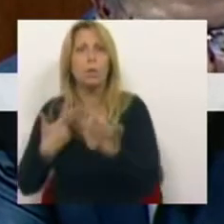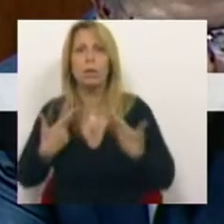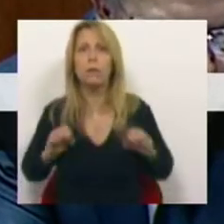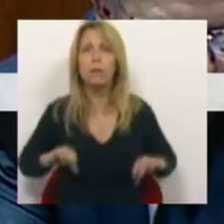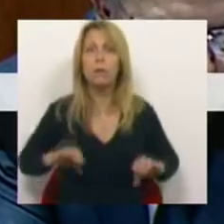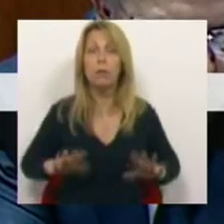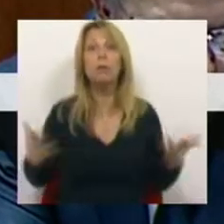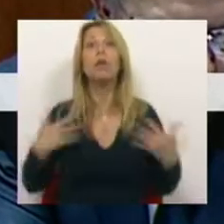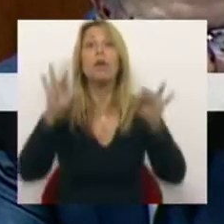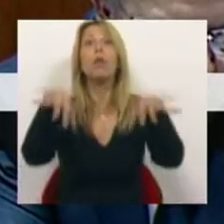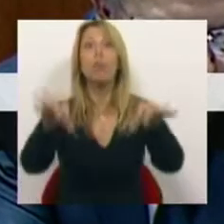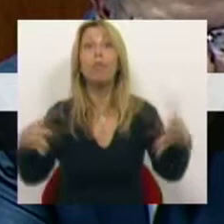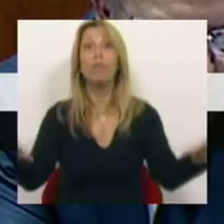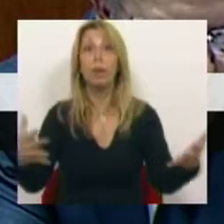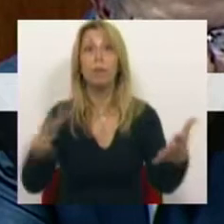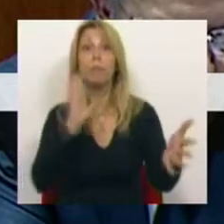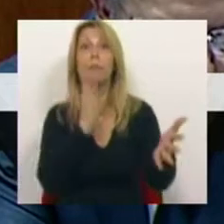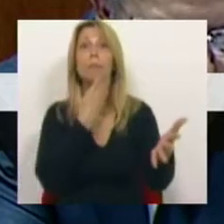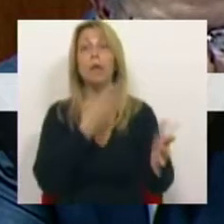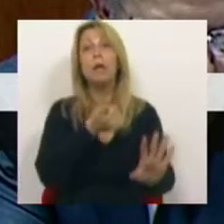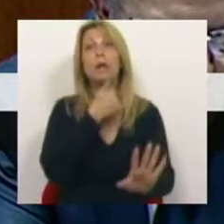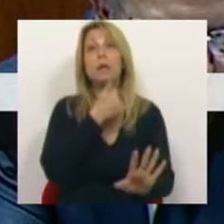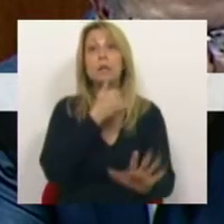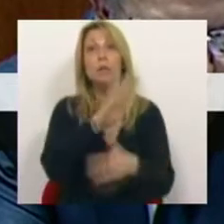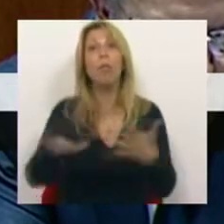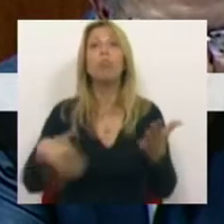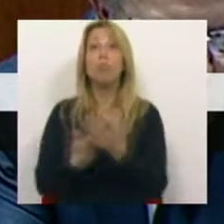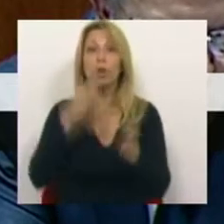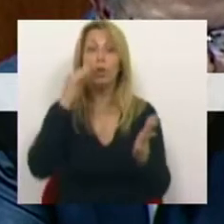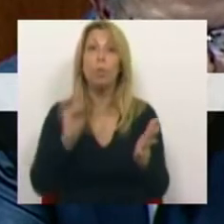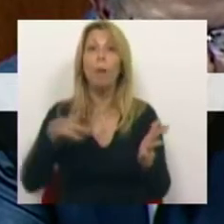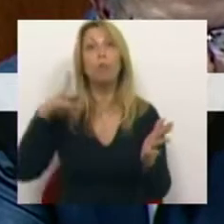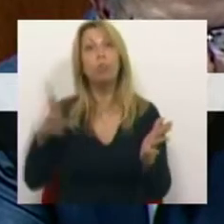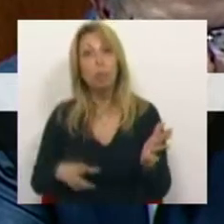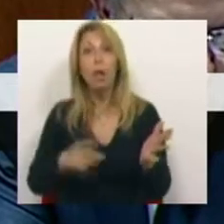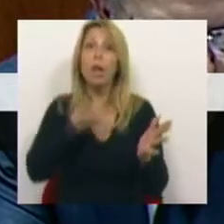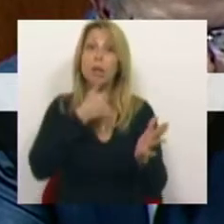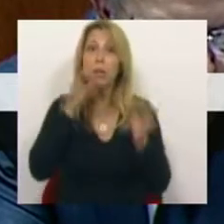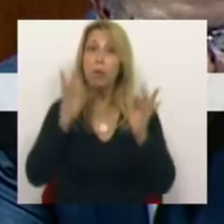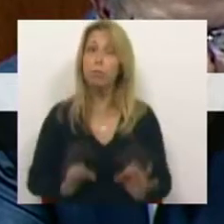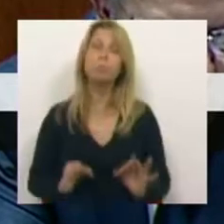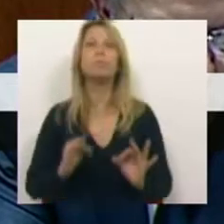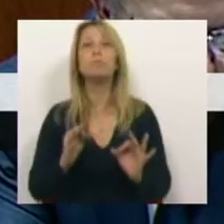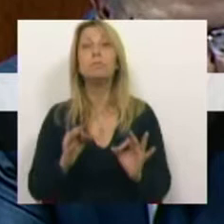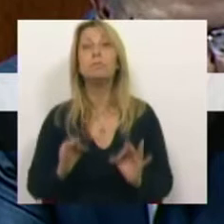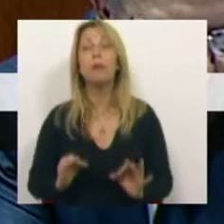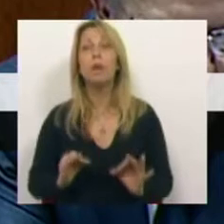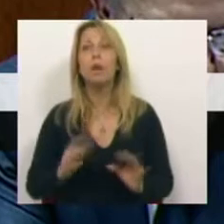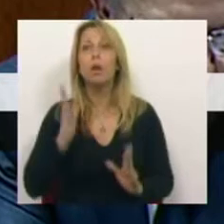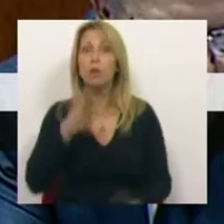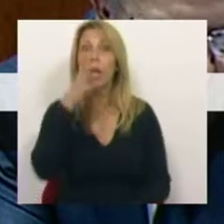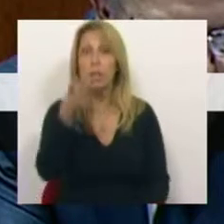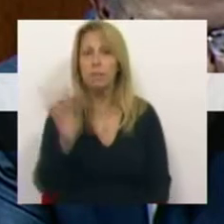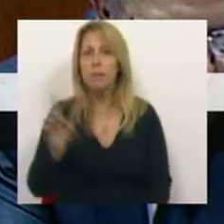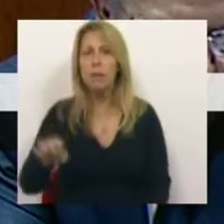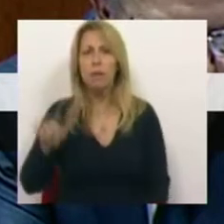no final, em função da decisão da proposta do Banco de Portugal, tomará uma decisão definitiva. Como disse aqui várias vezes